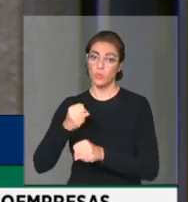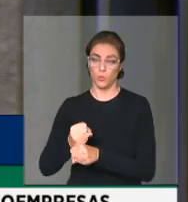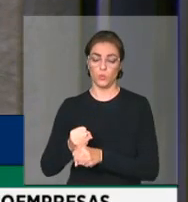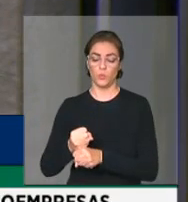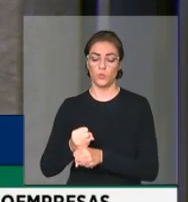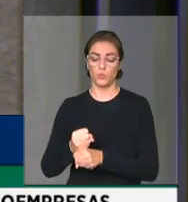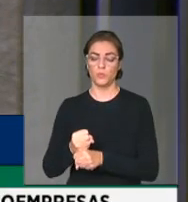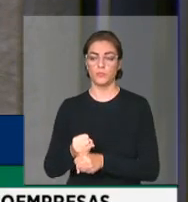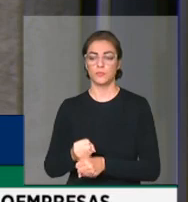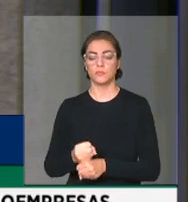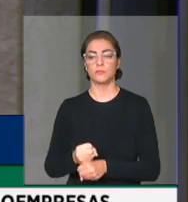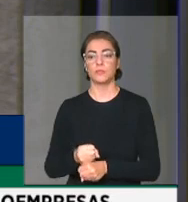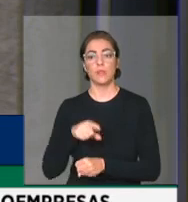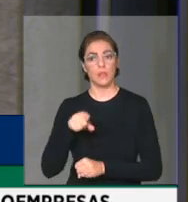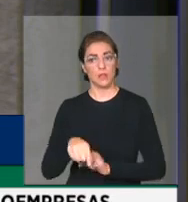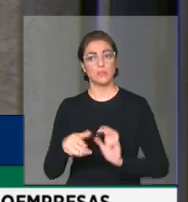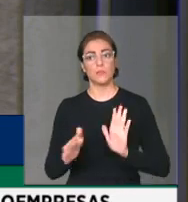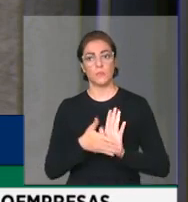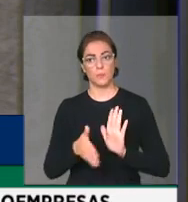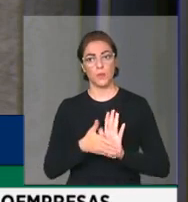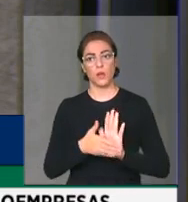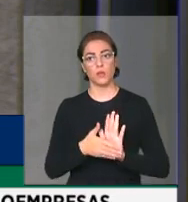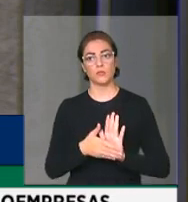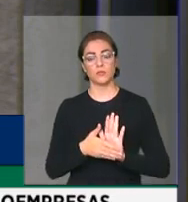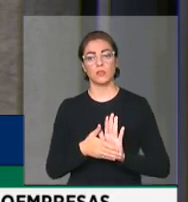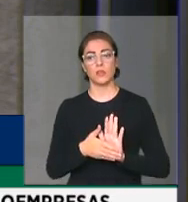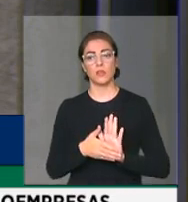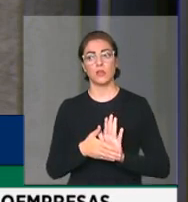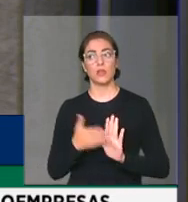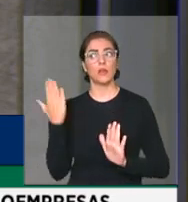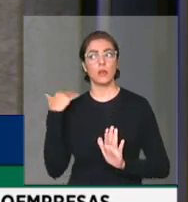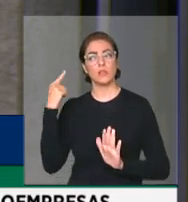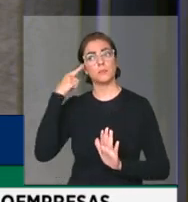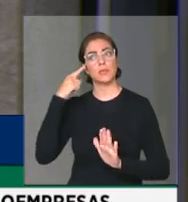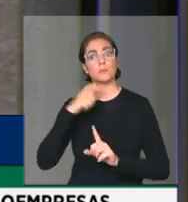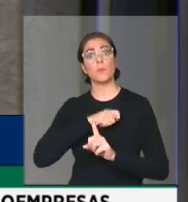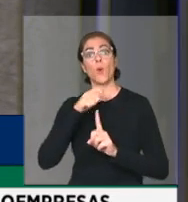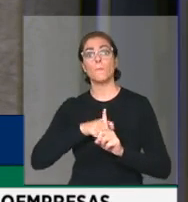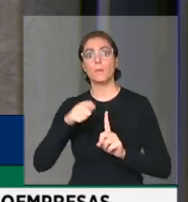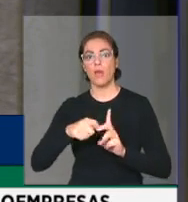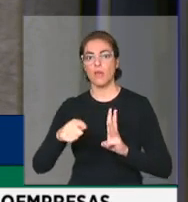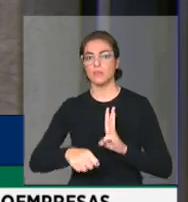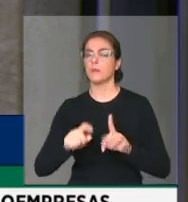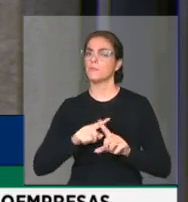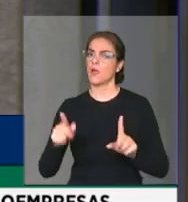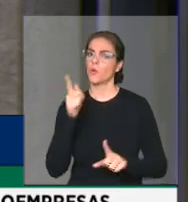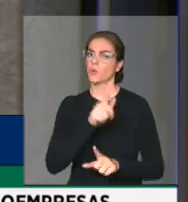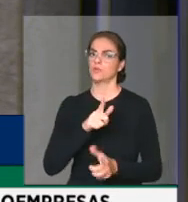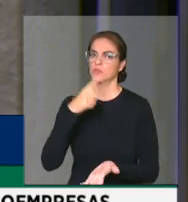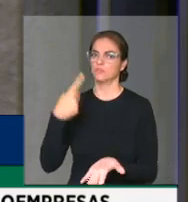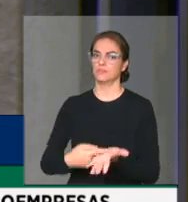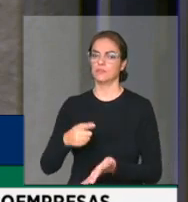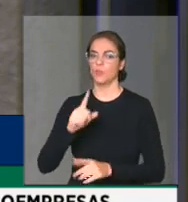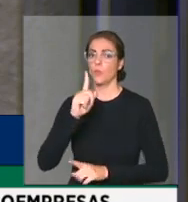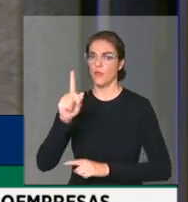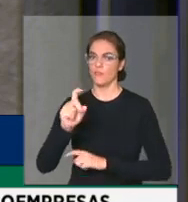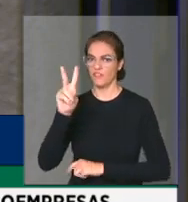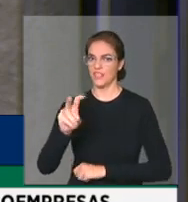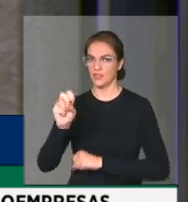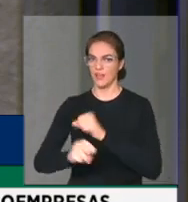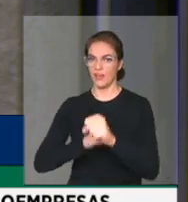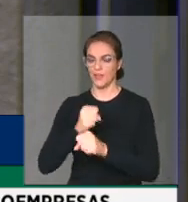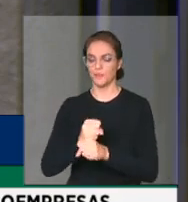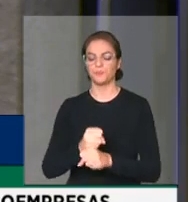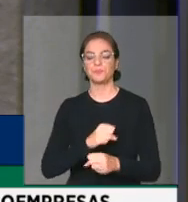Ao ano. A proposta chegou a ser esse valor por mês. Nós conseguimos negociar isso ao ano. 2. Prazo